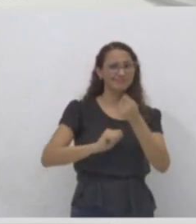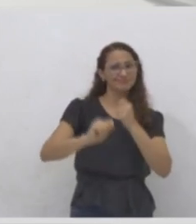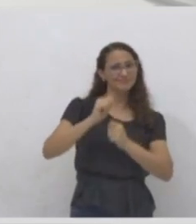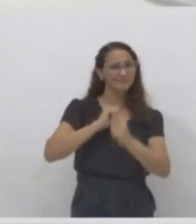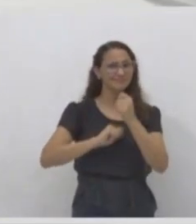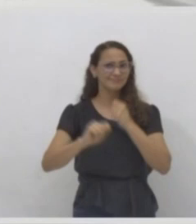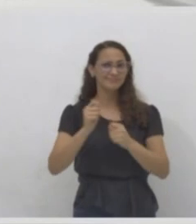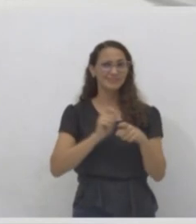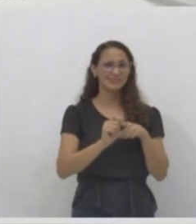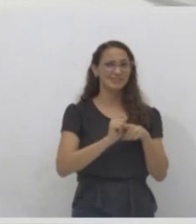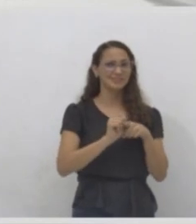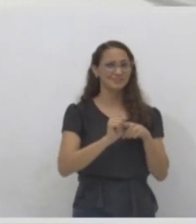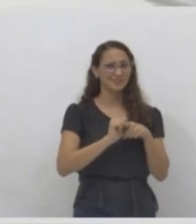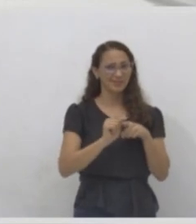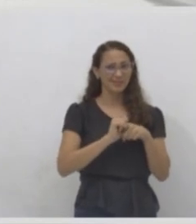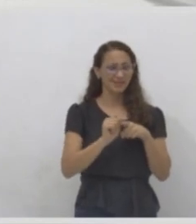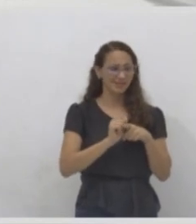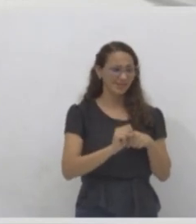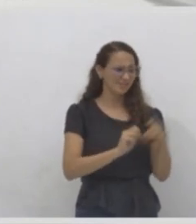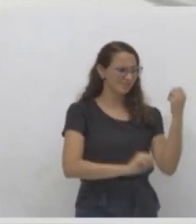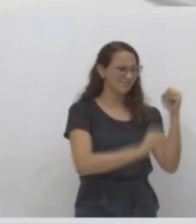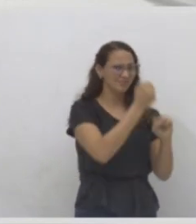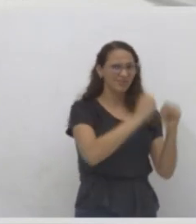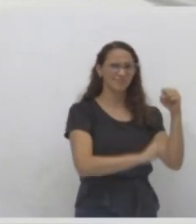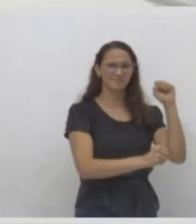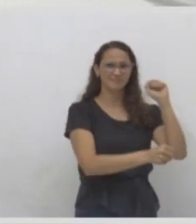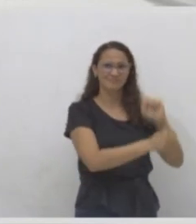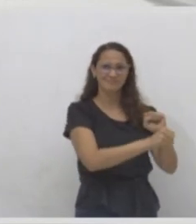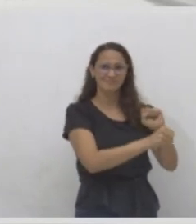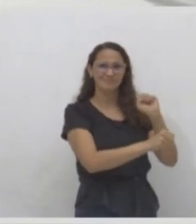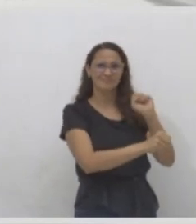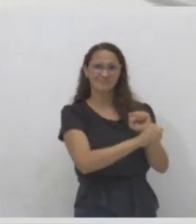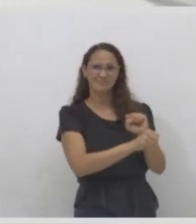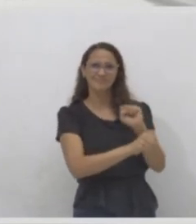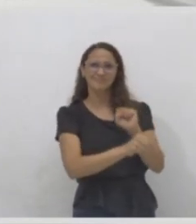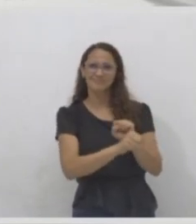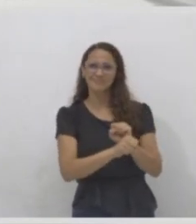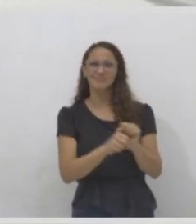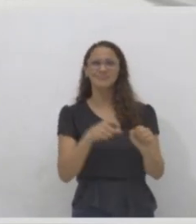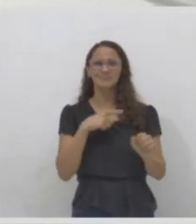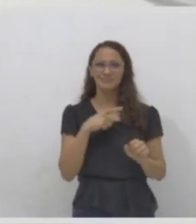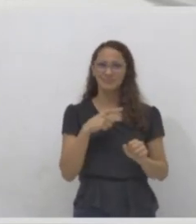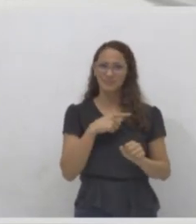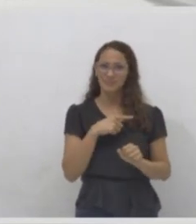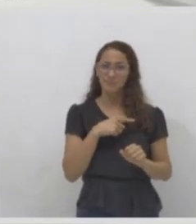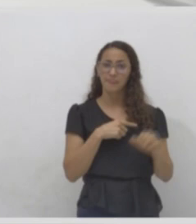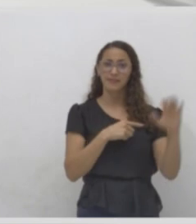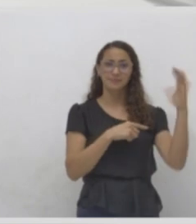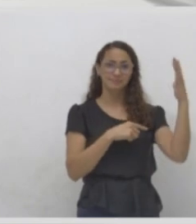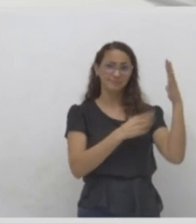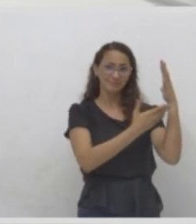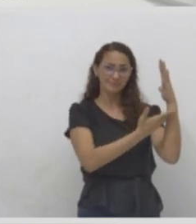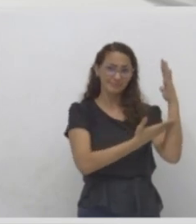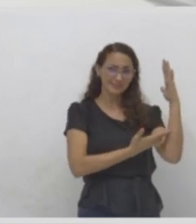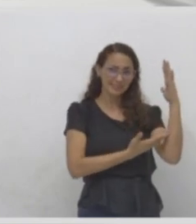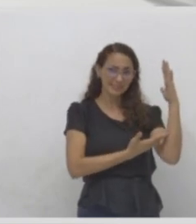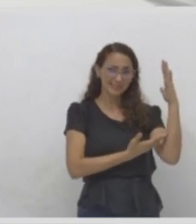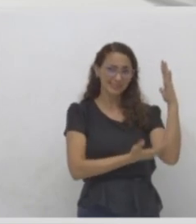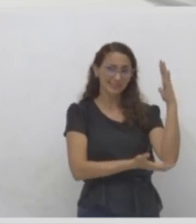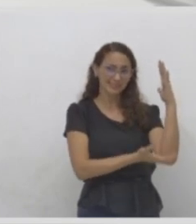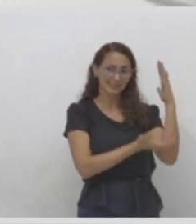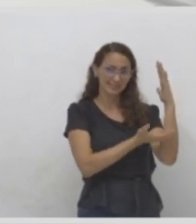regiões produtoras. É o momento em que a borracha brasileira entra em concorrência com a borracha